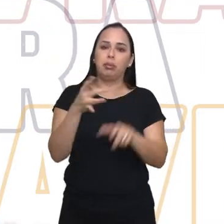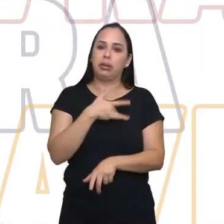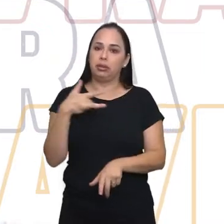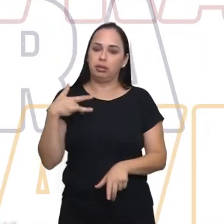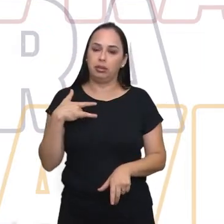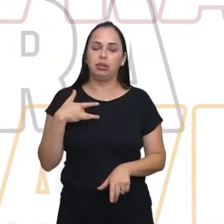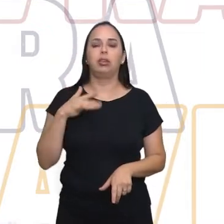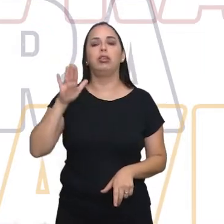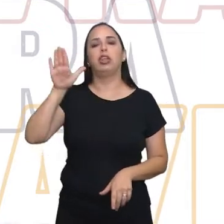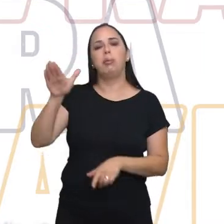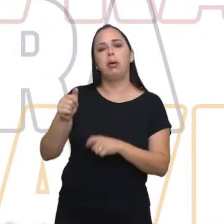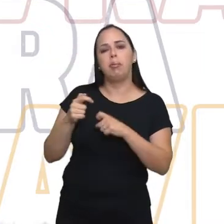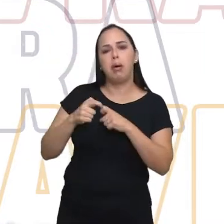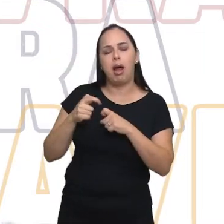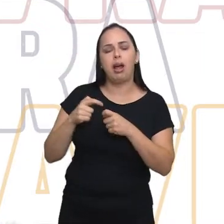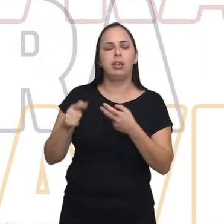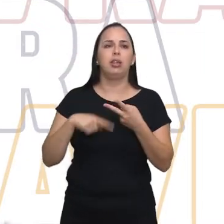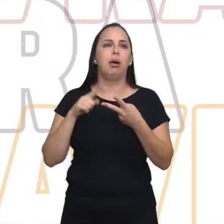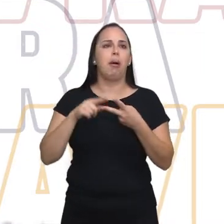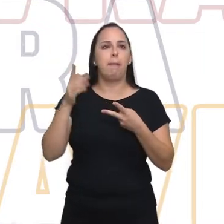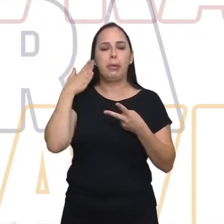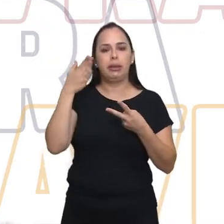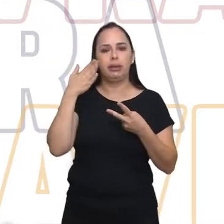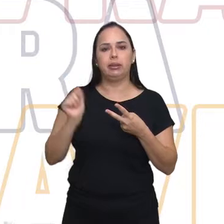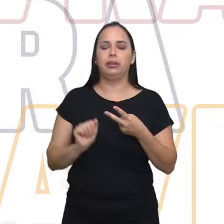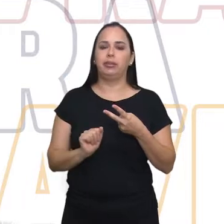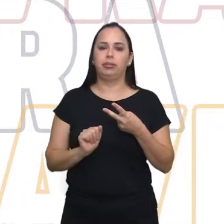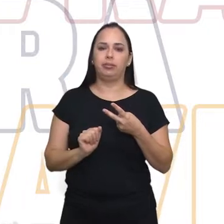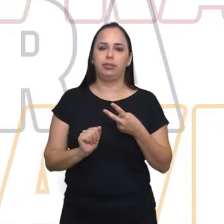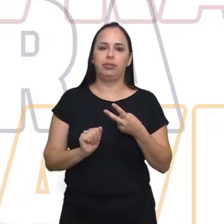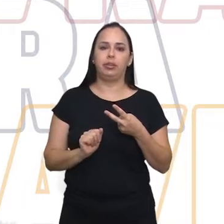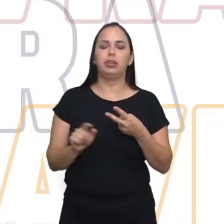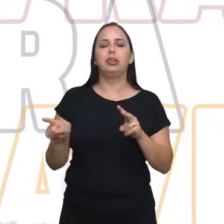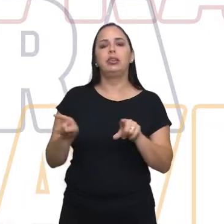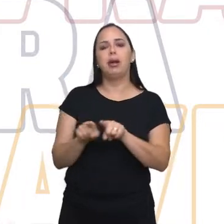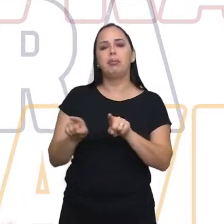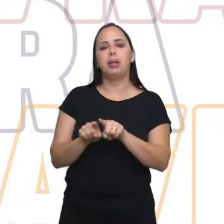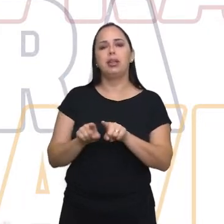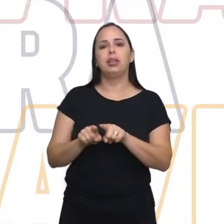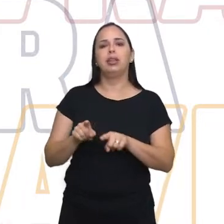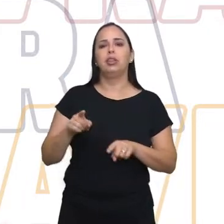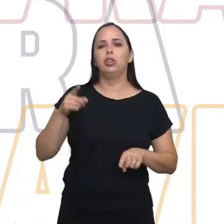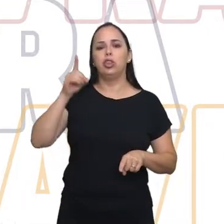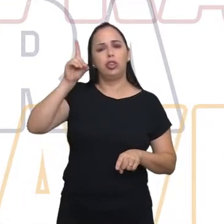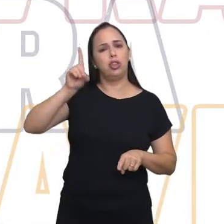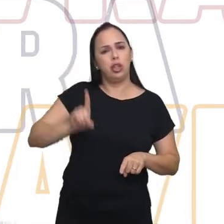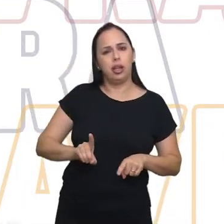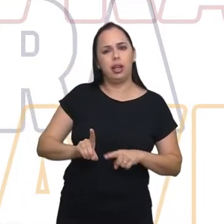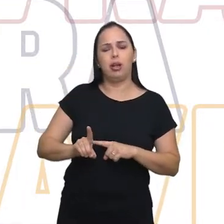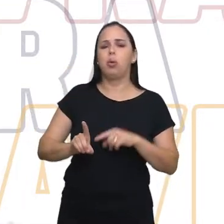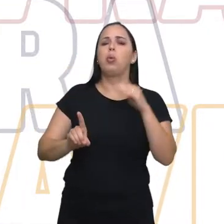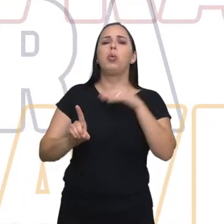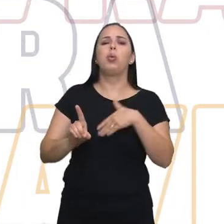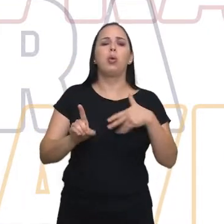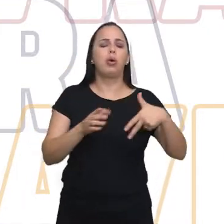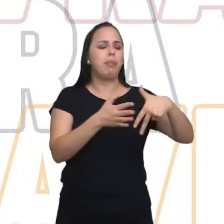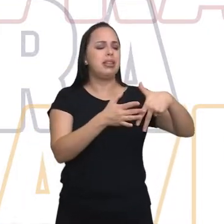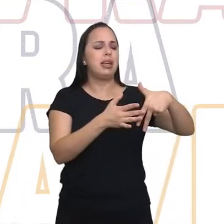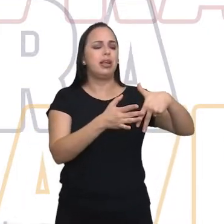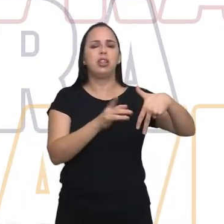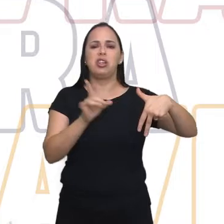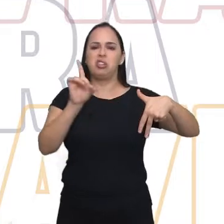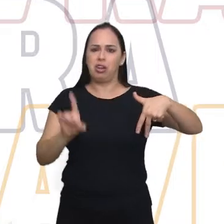Então são convidados médicos, psicólogos, falamos de direitos, qual o direito do paciente,